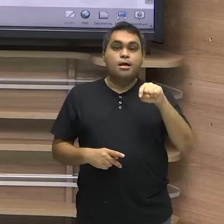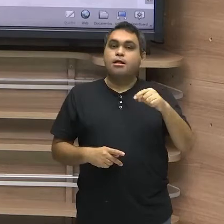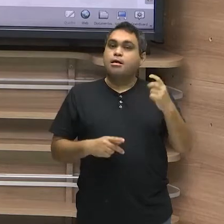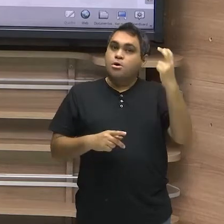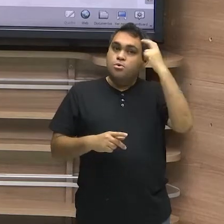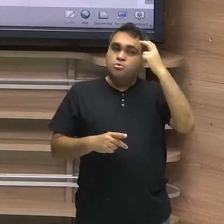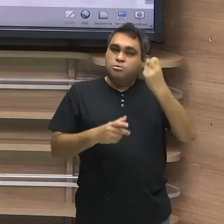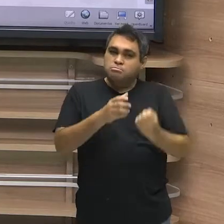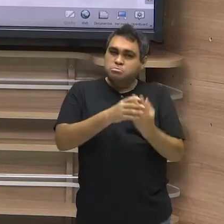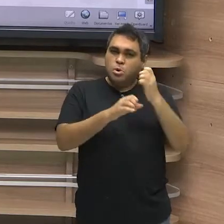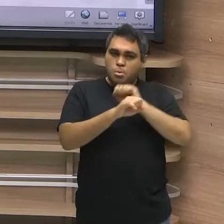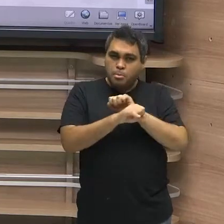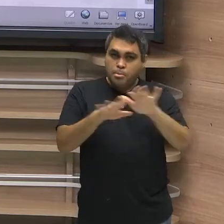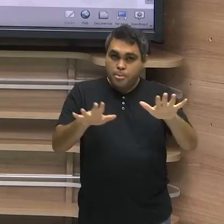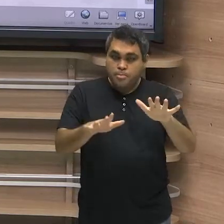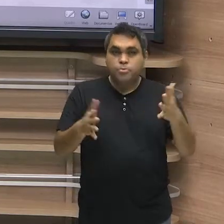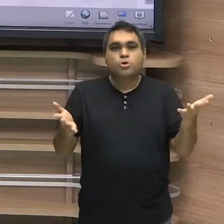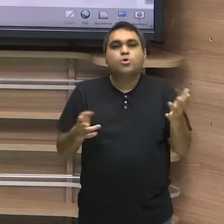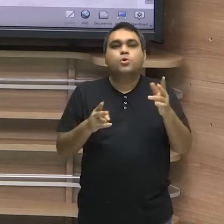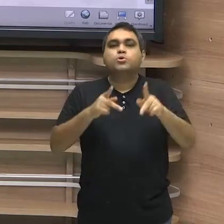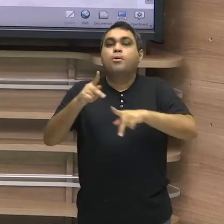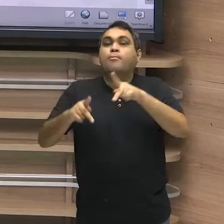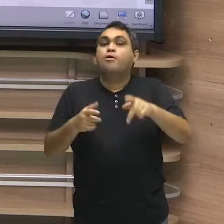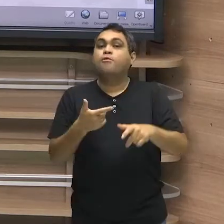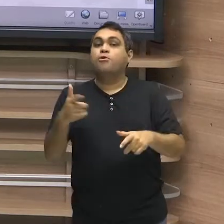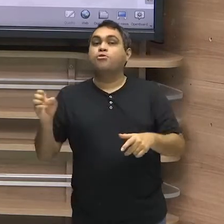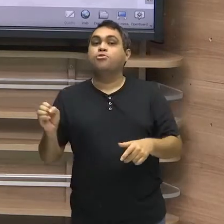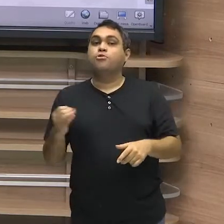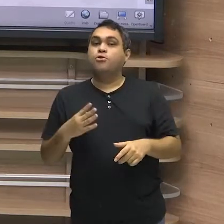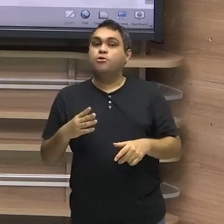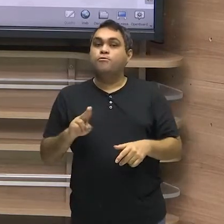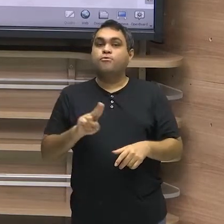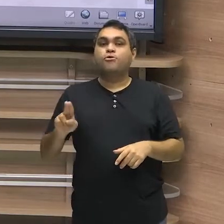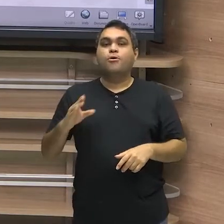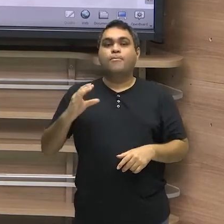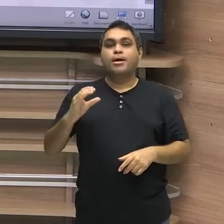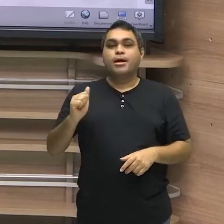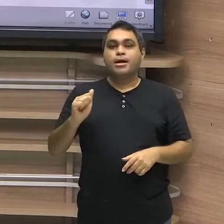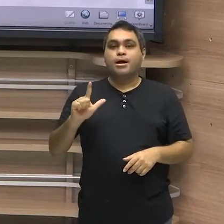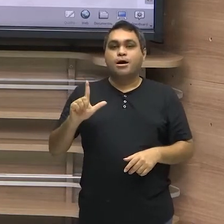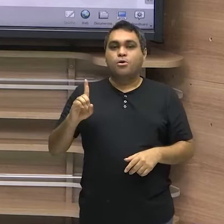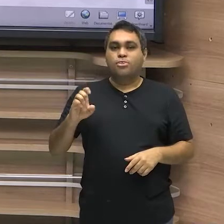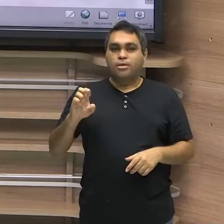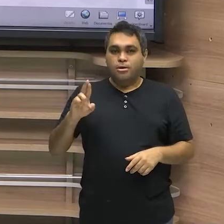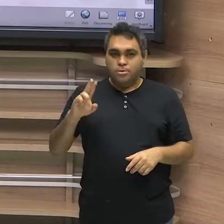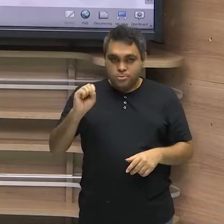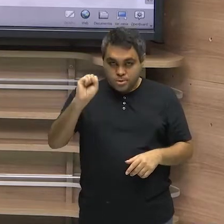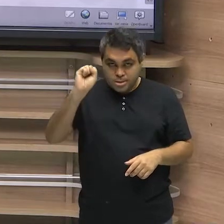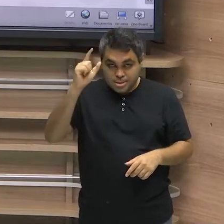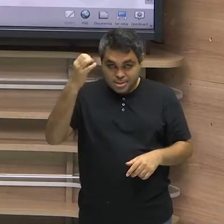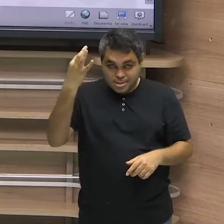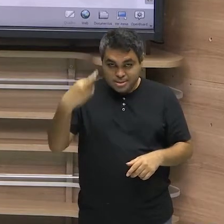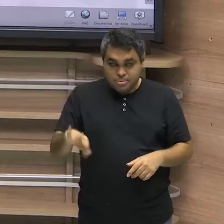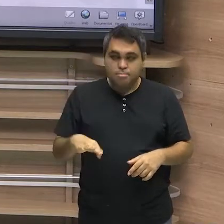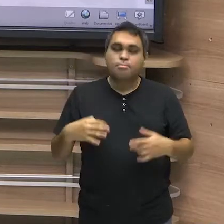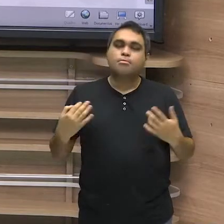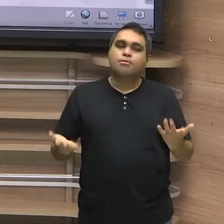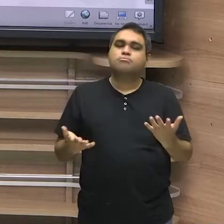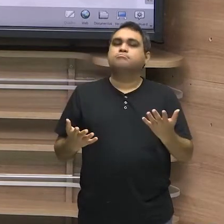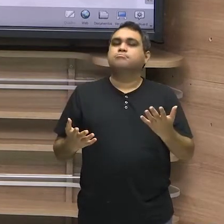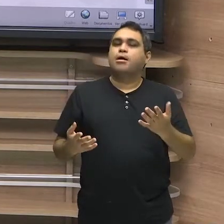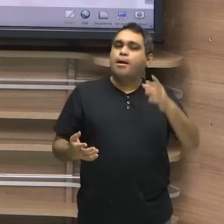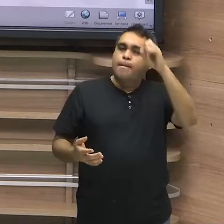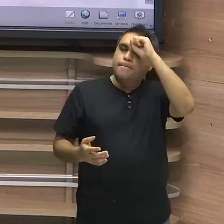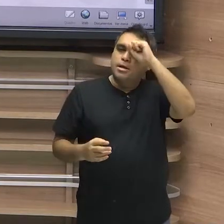um povo muito legal, que são os caldeus, certo? Vou fazer alguns riscos aqui para a gente poder aprender mais sobre esse